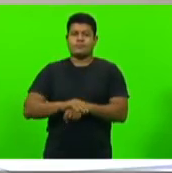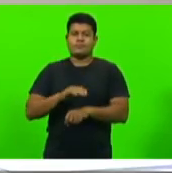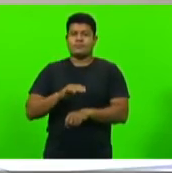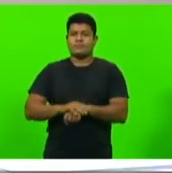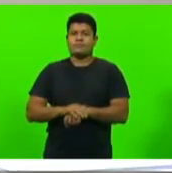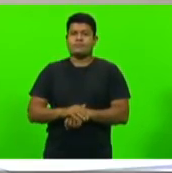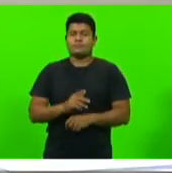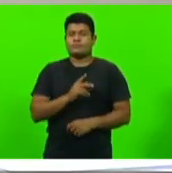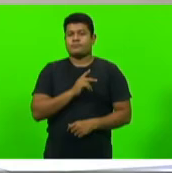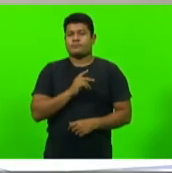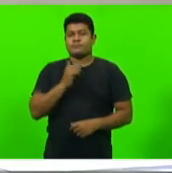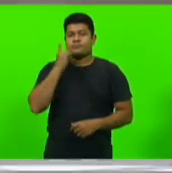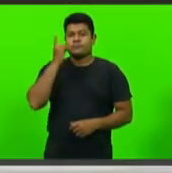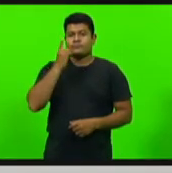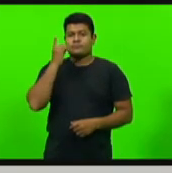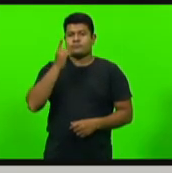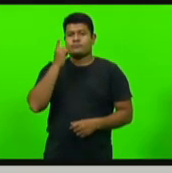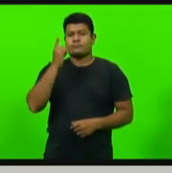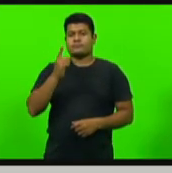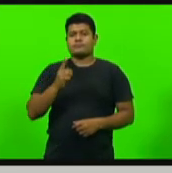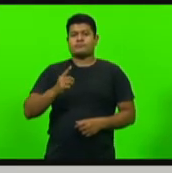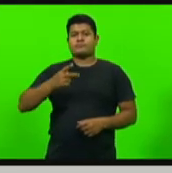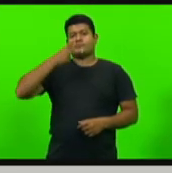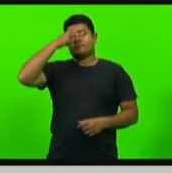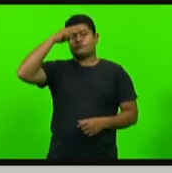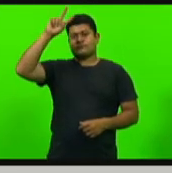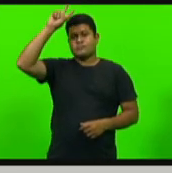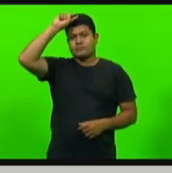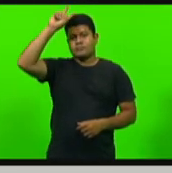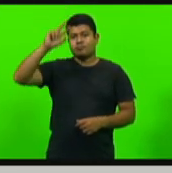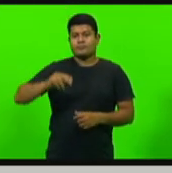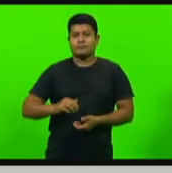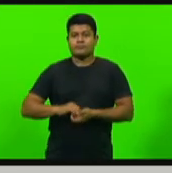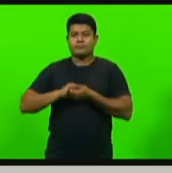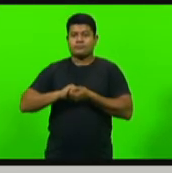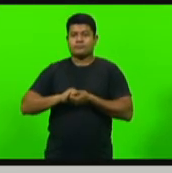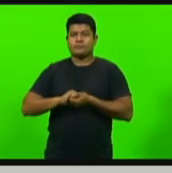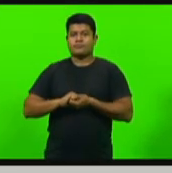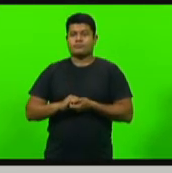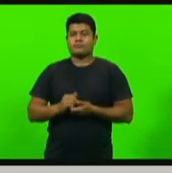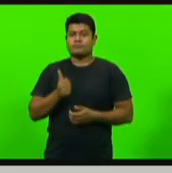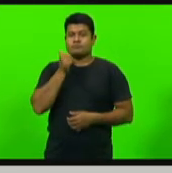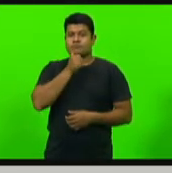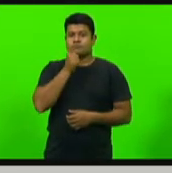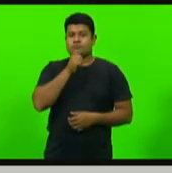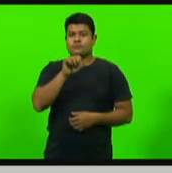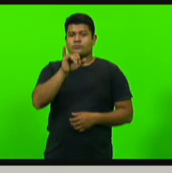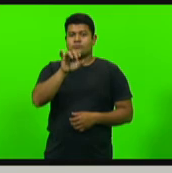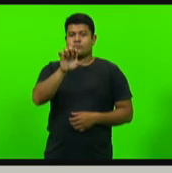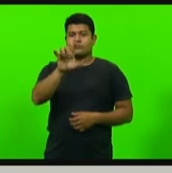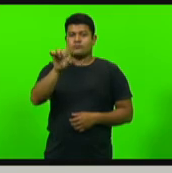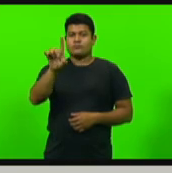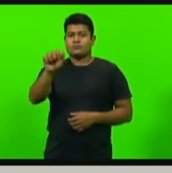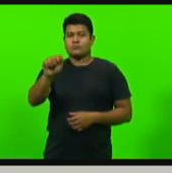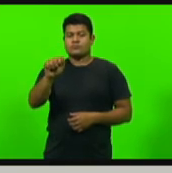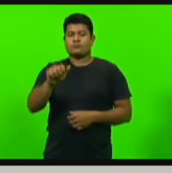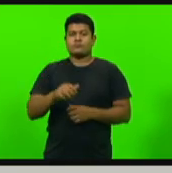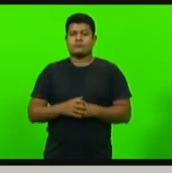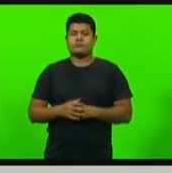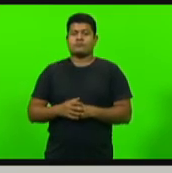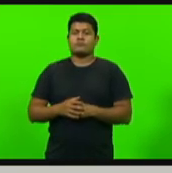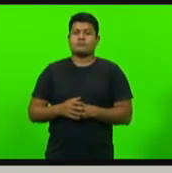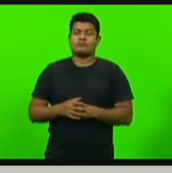autor deputado doutor Vicente Caropreso, cumprimentando a senhora Ieda Mara Schroeder